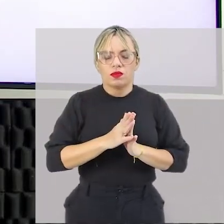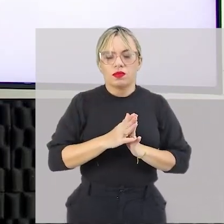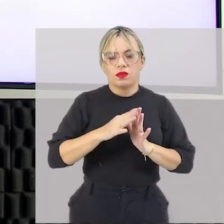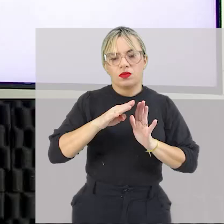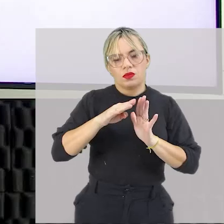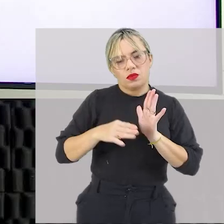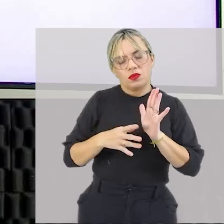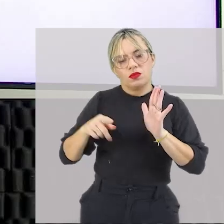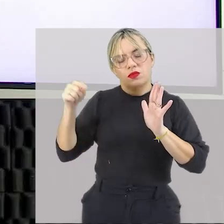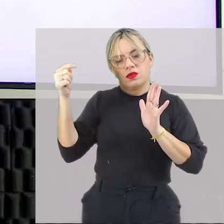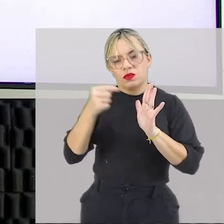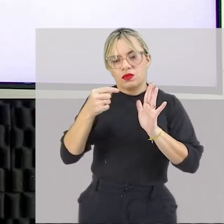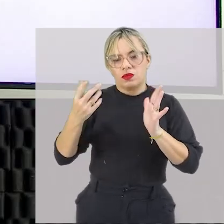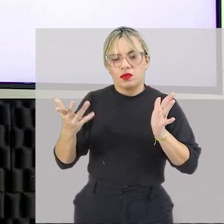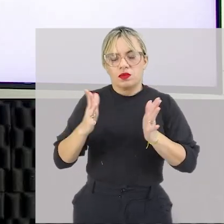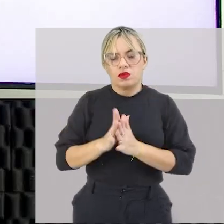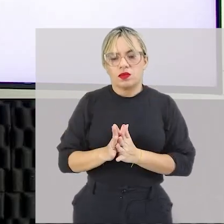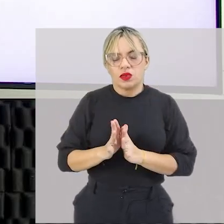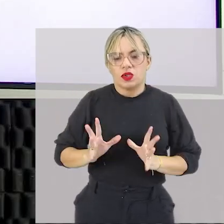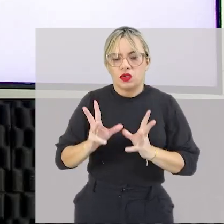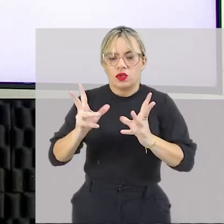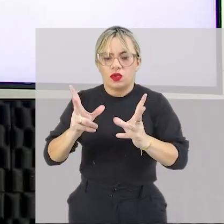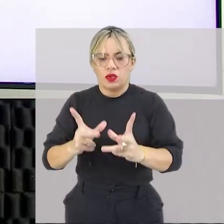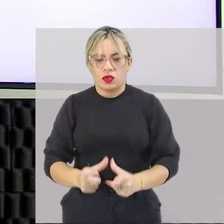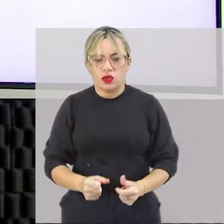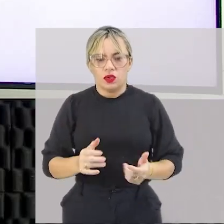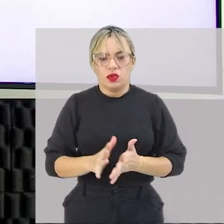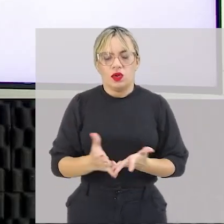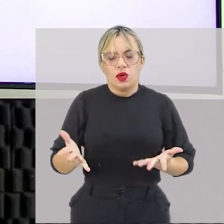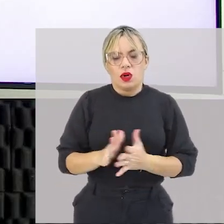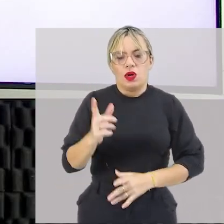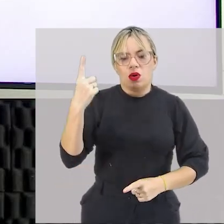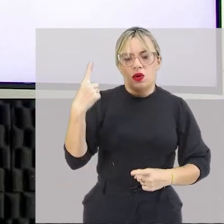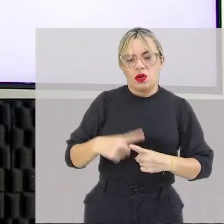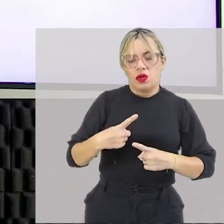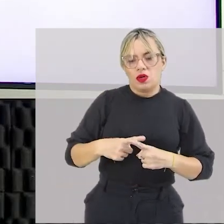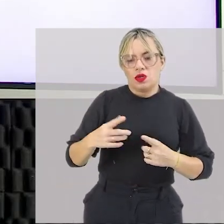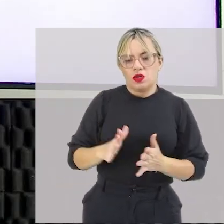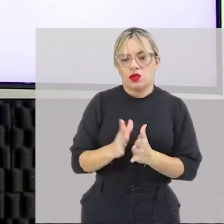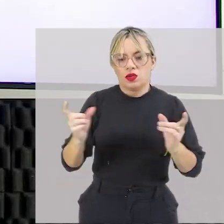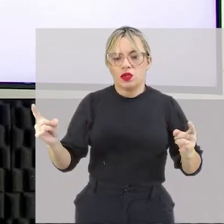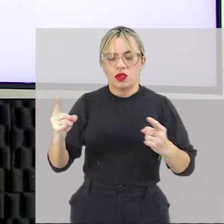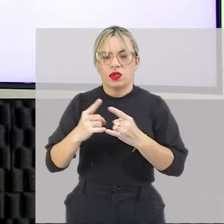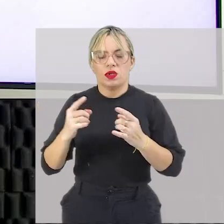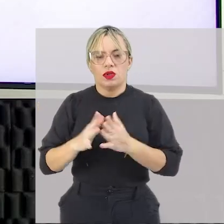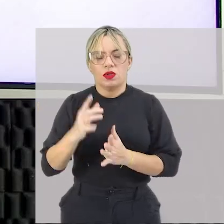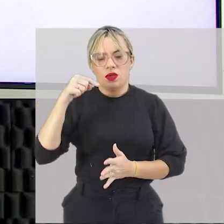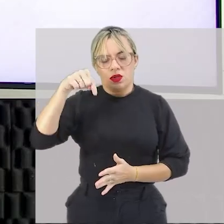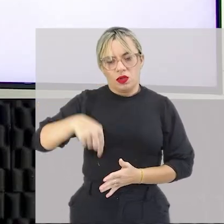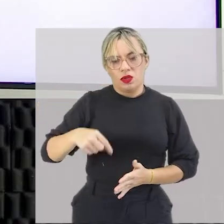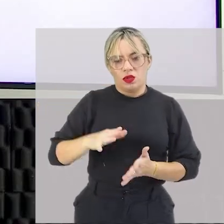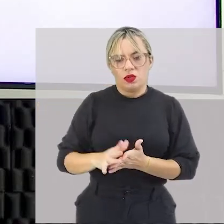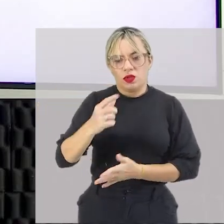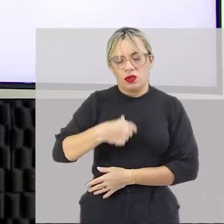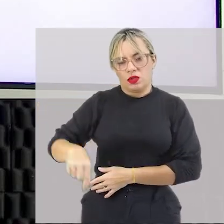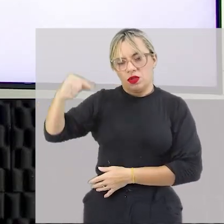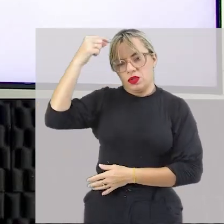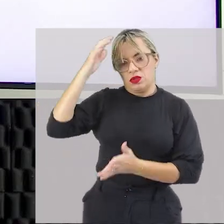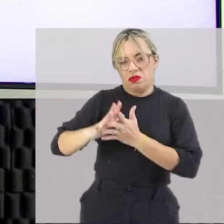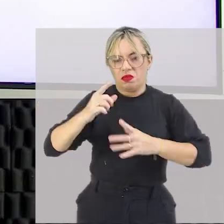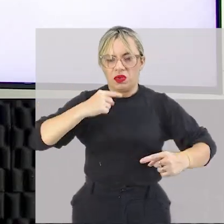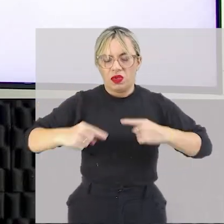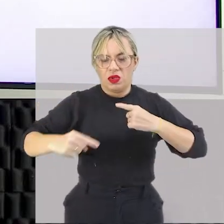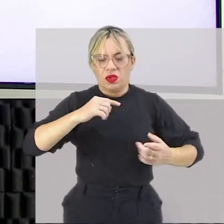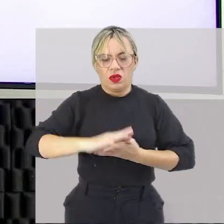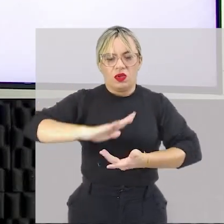de pressupostos de universalidade e justifica a institucionalização de